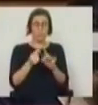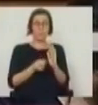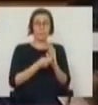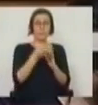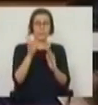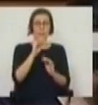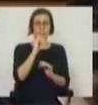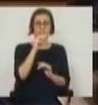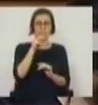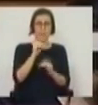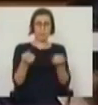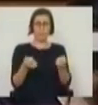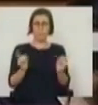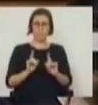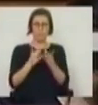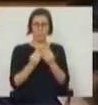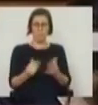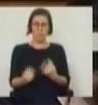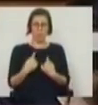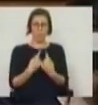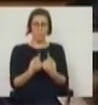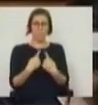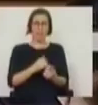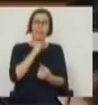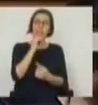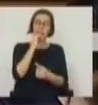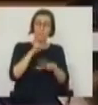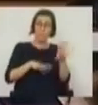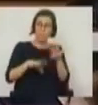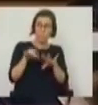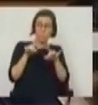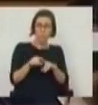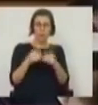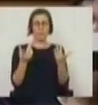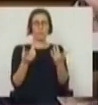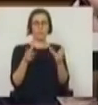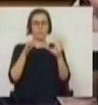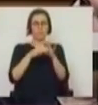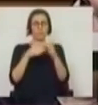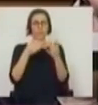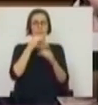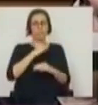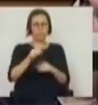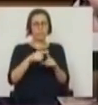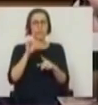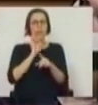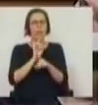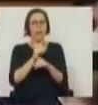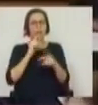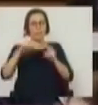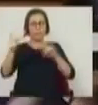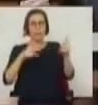várias CIMs não gerem meios de transporte frequentemente utilizados nos movimentos pendulares das